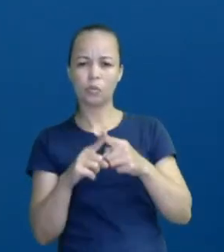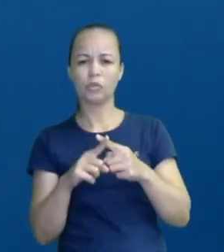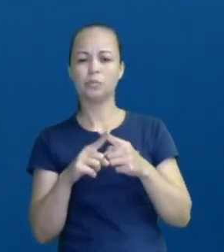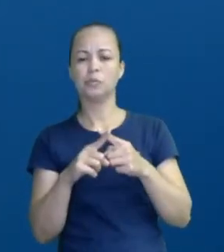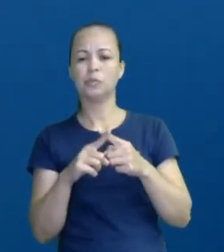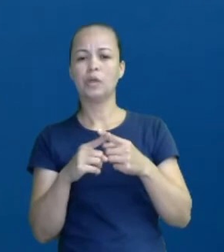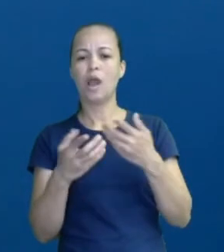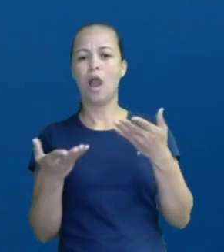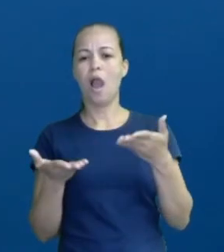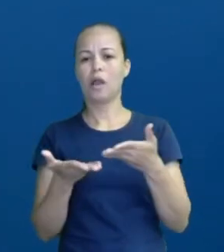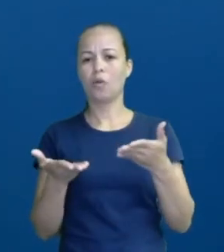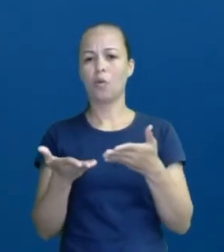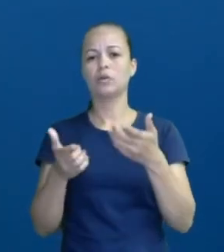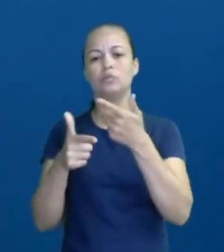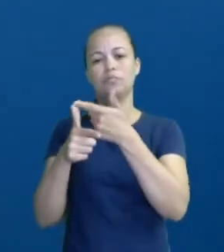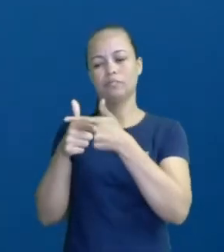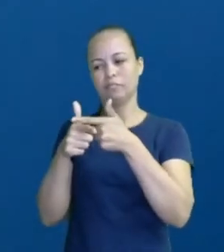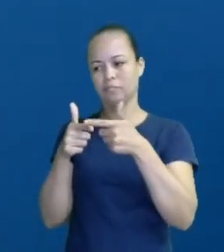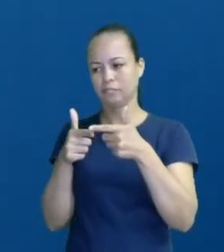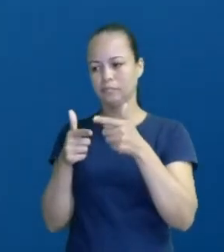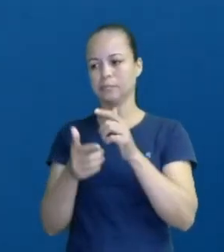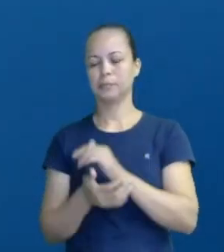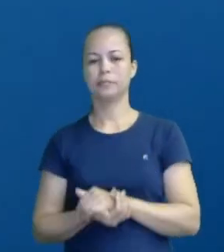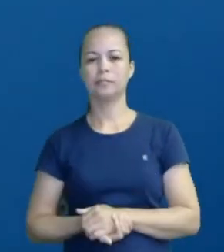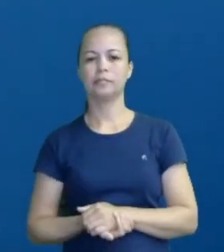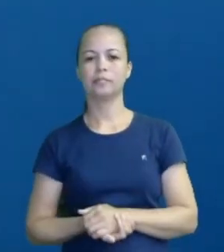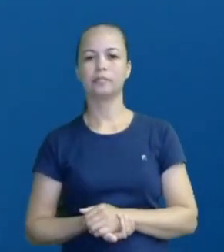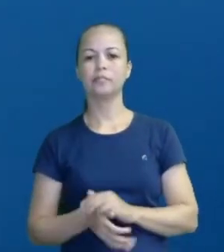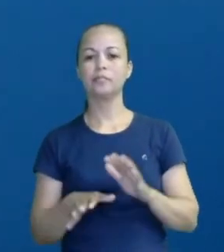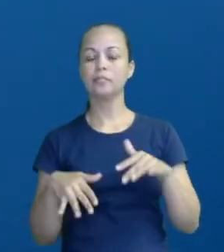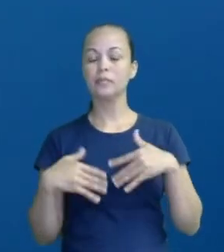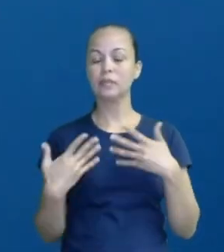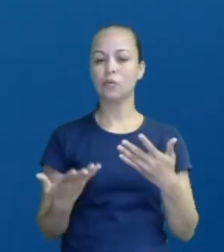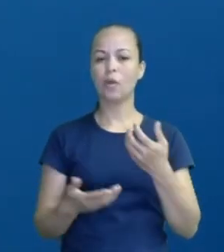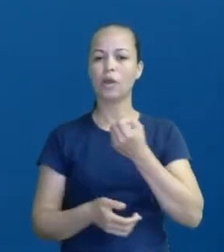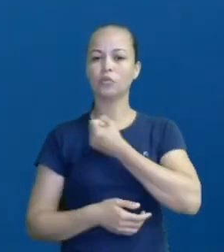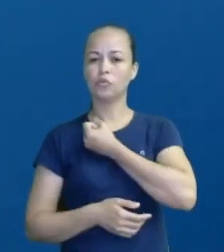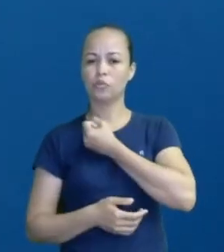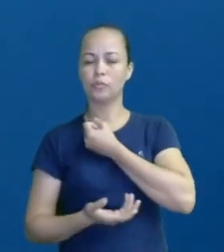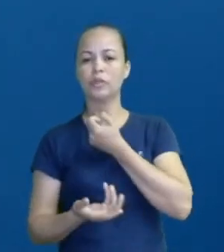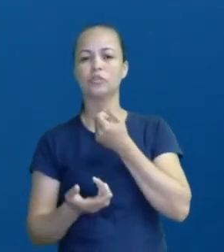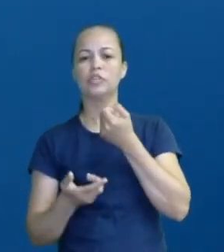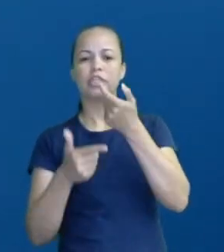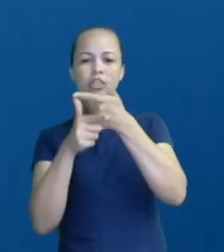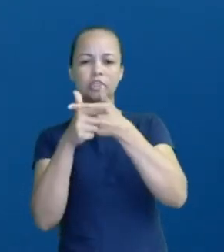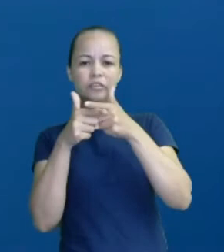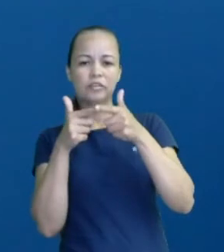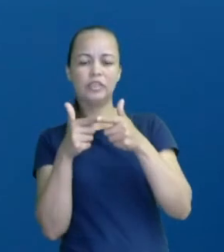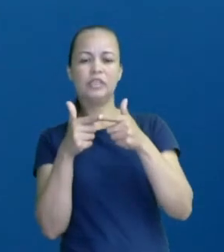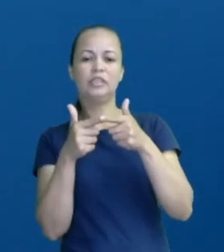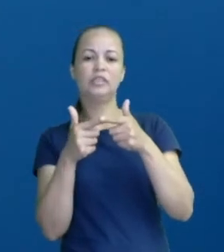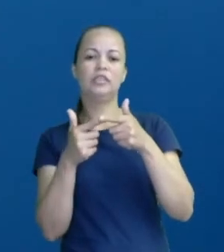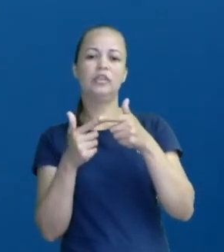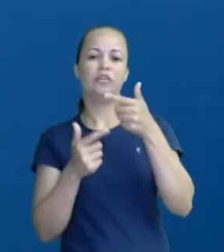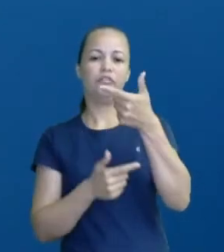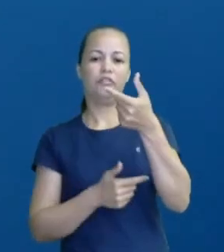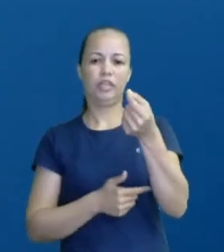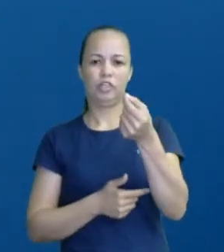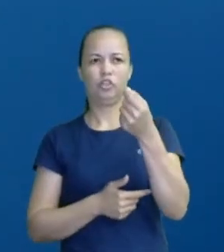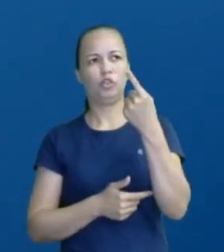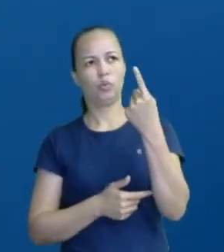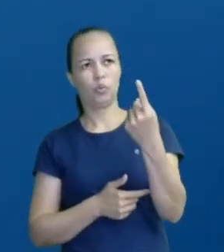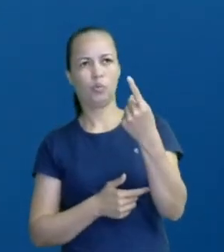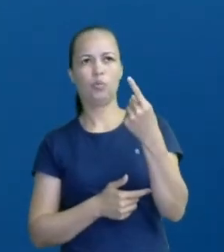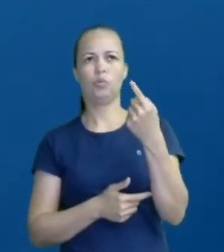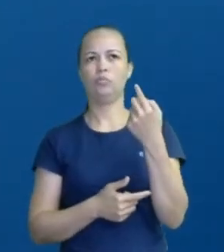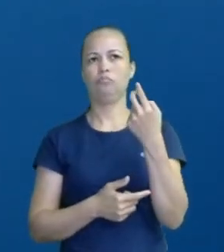uso os divisores, tá certo? Então, quais os números que dividem 20? 1 divide